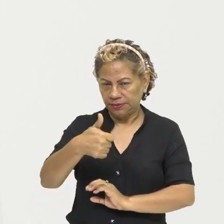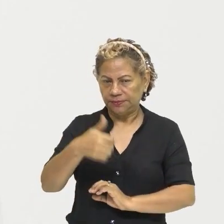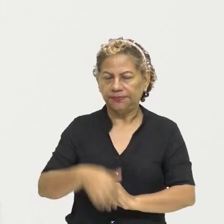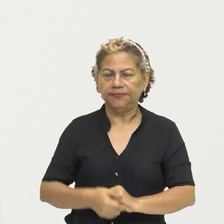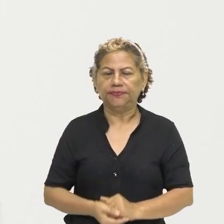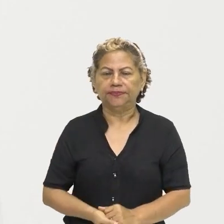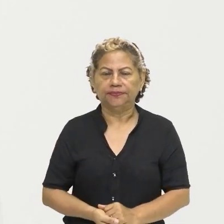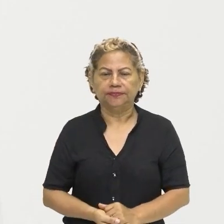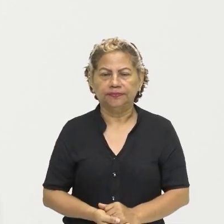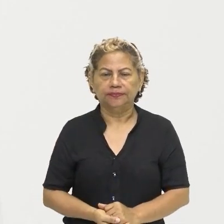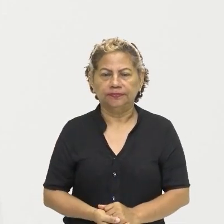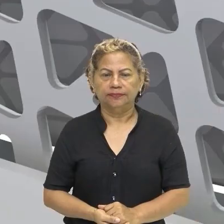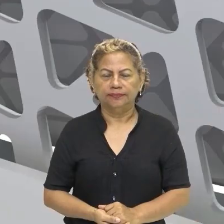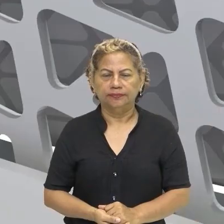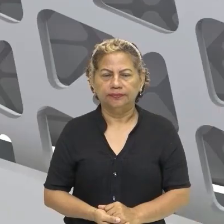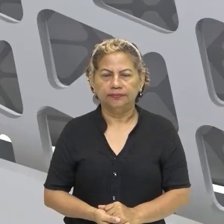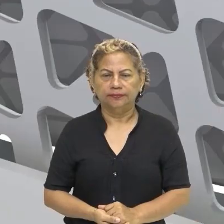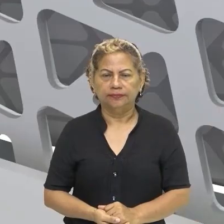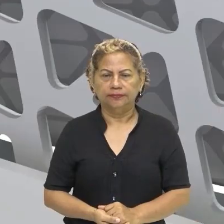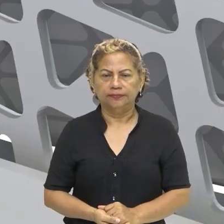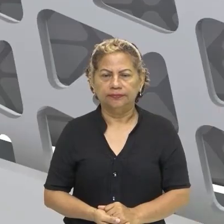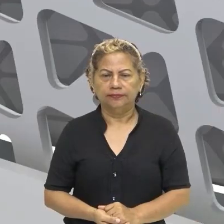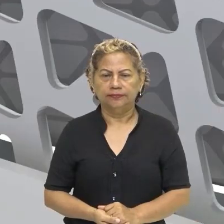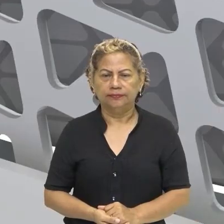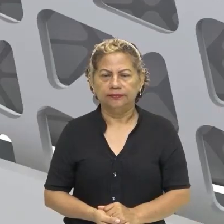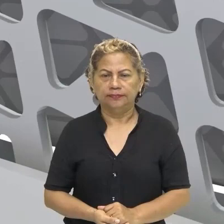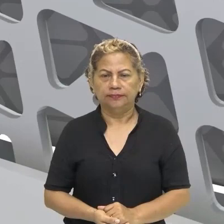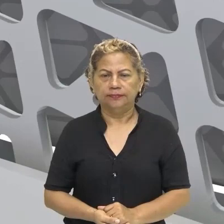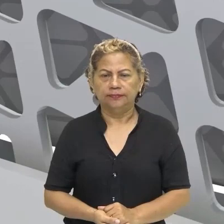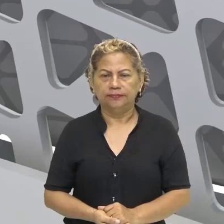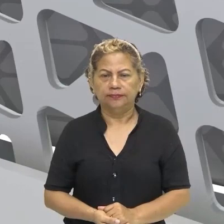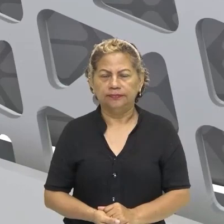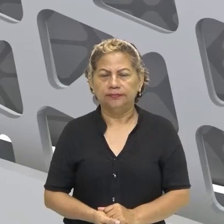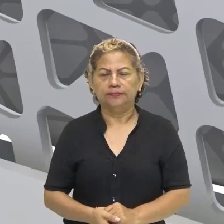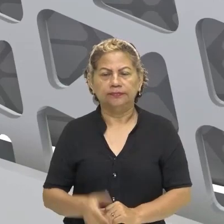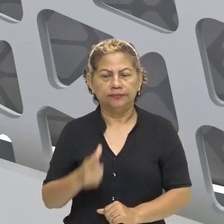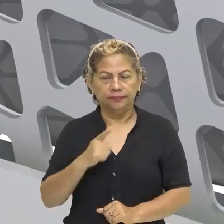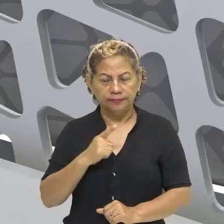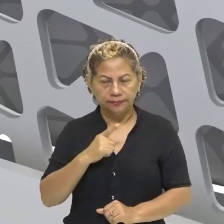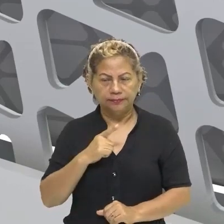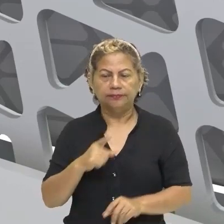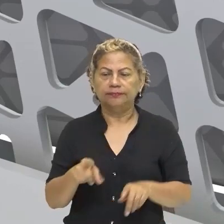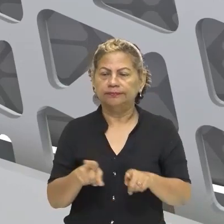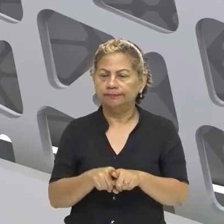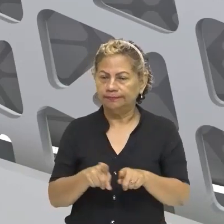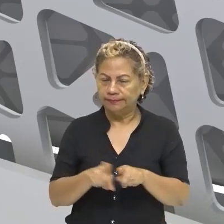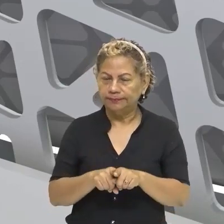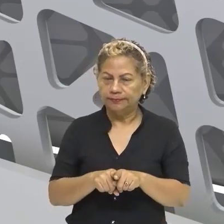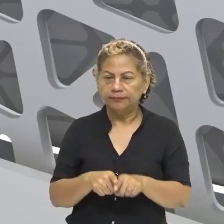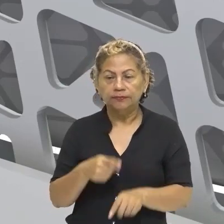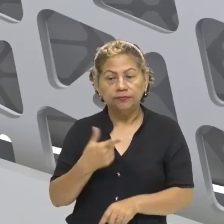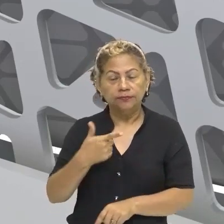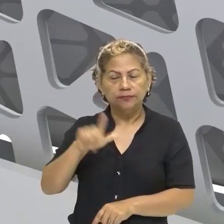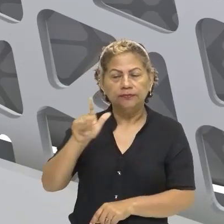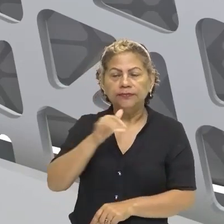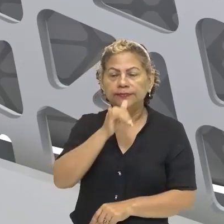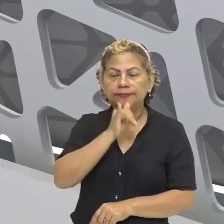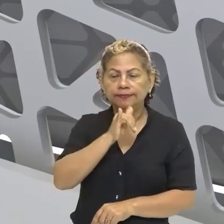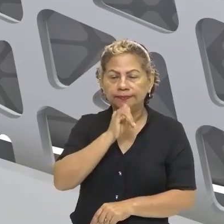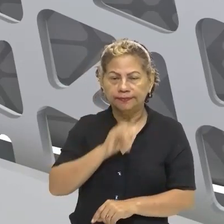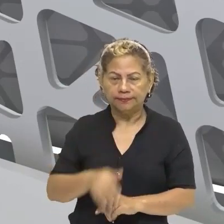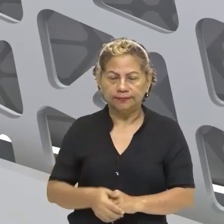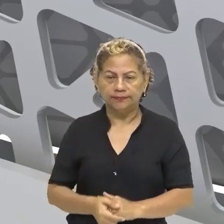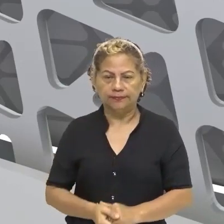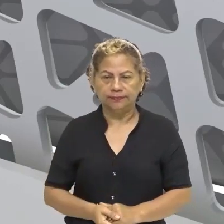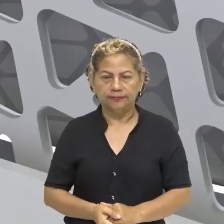ok? Temos também mais um exemplo para a nossa primeira lei de Kepler.